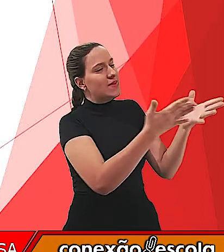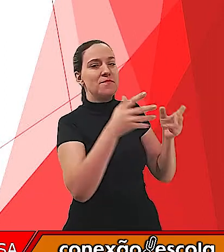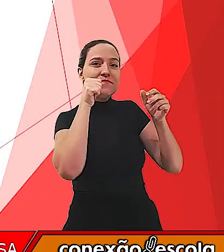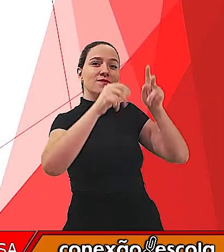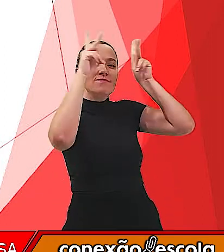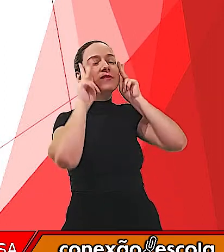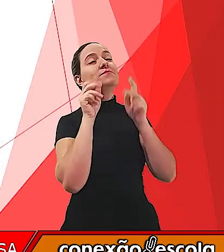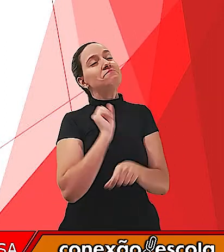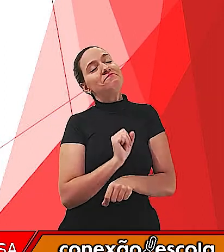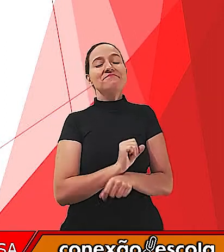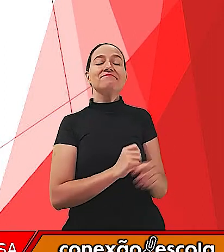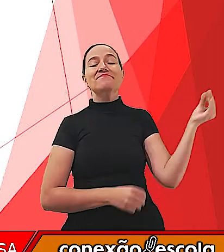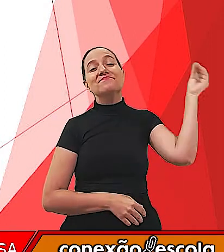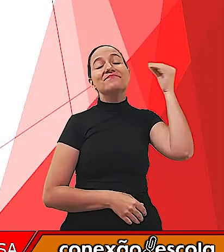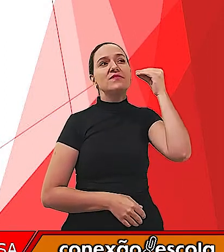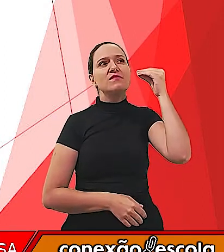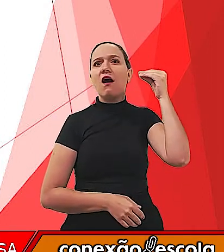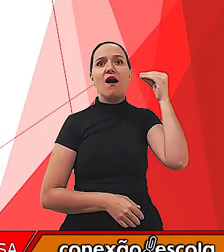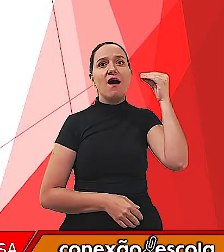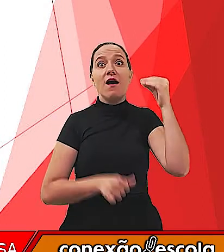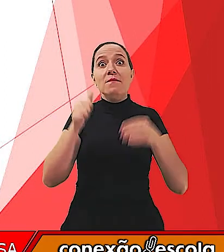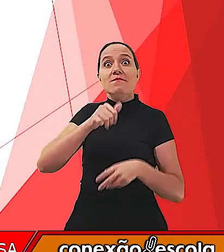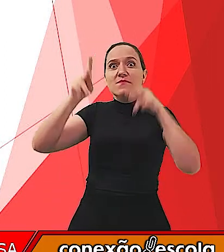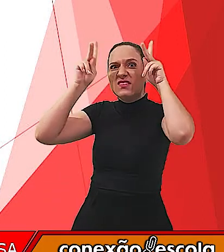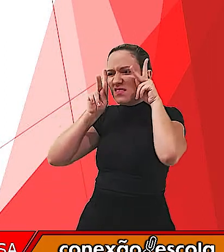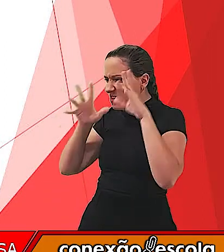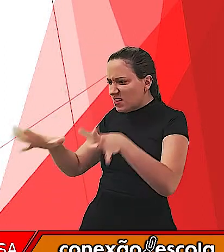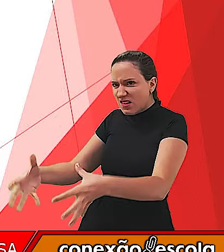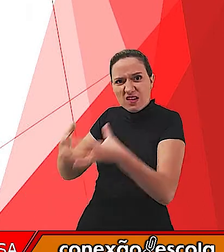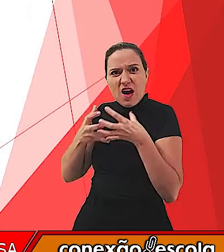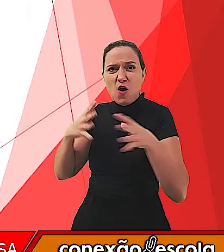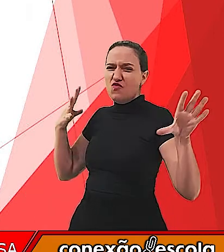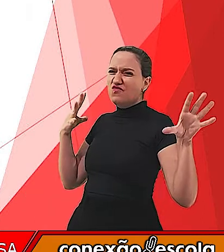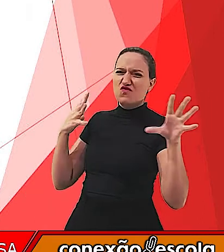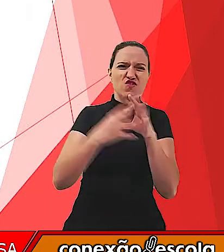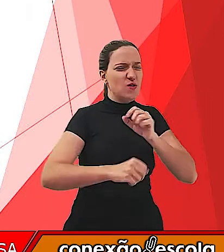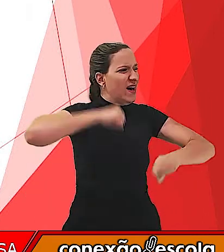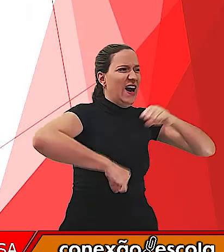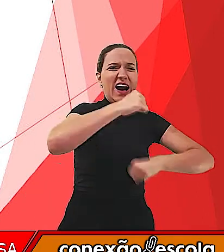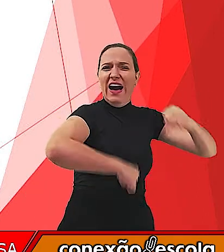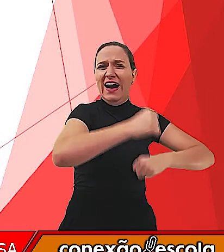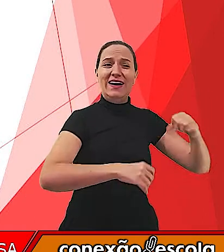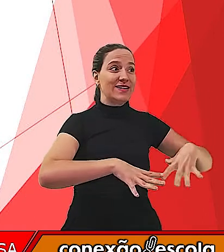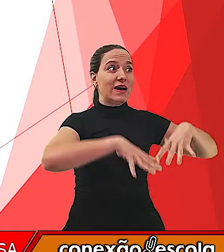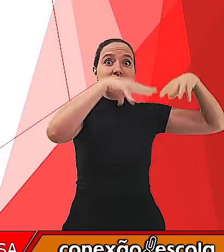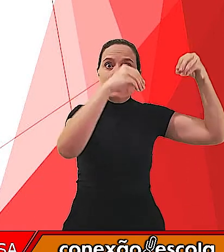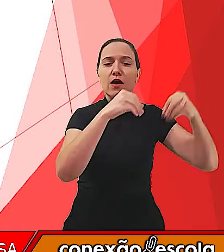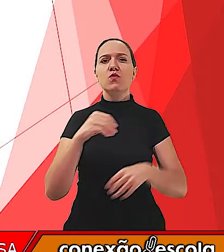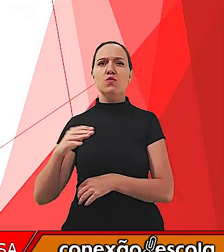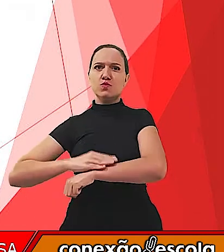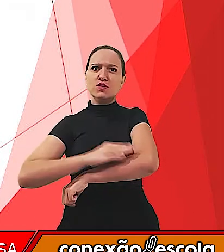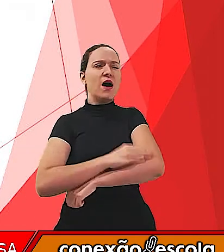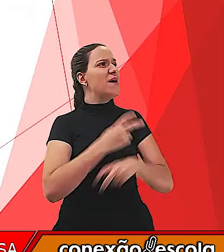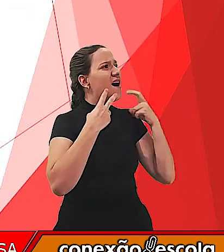e ficou esperando o beijo. Mas a princesa pegou a bola e correu para o castelo. O sapo